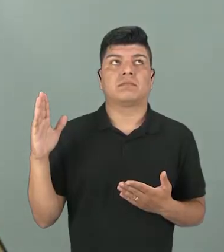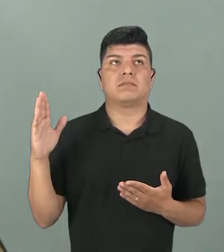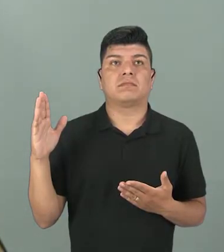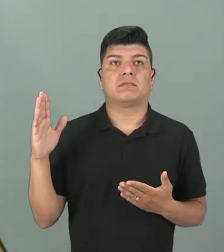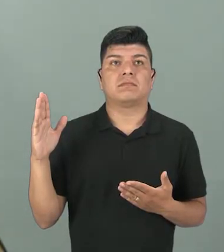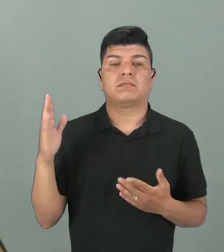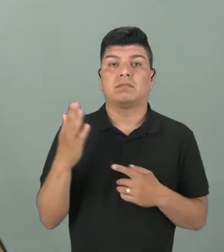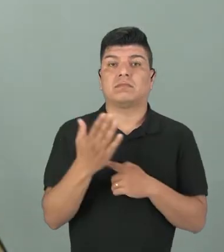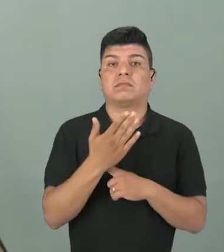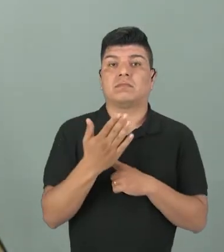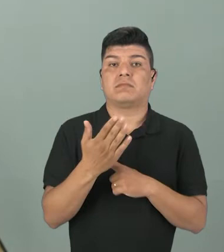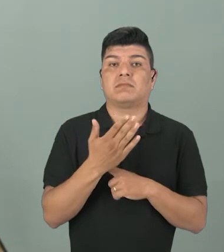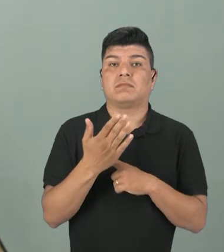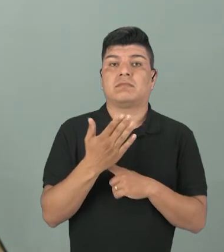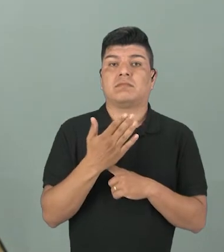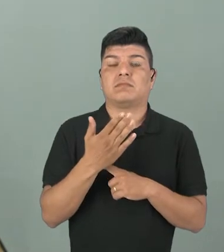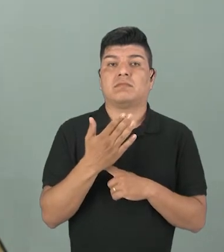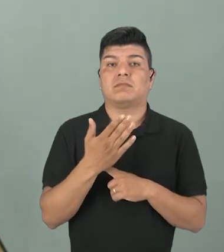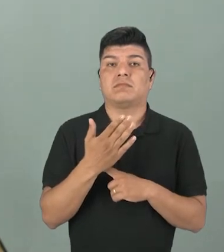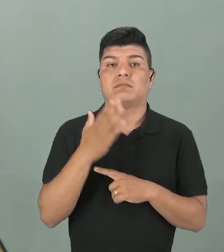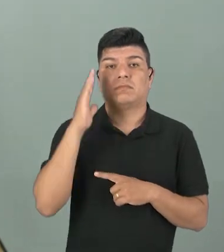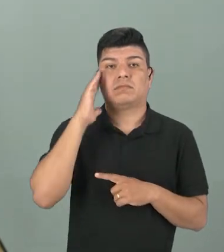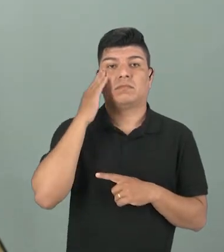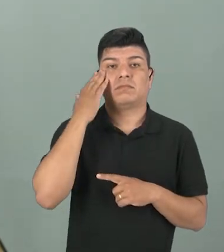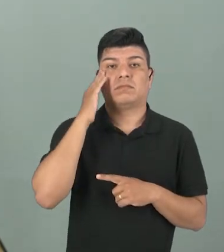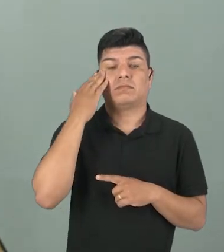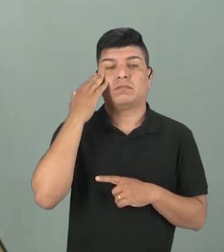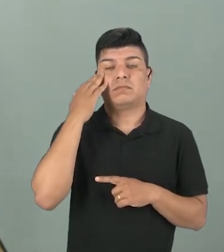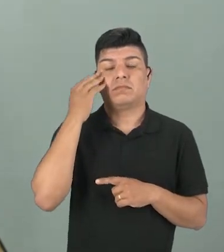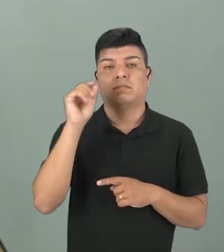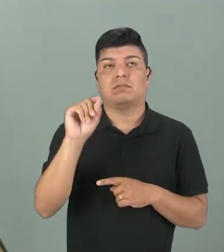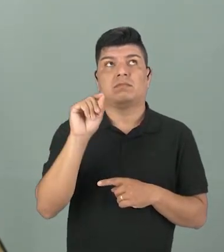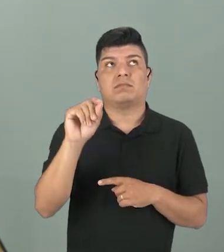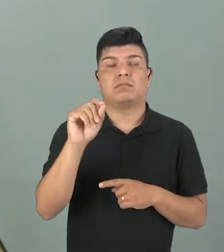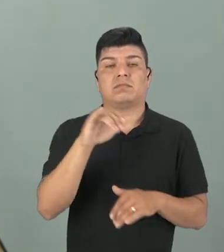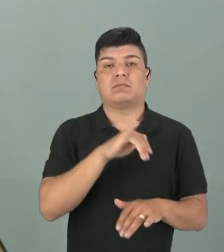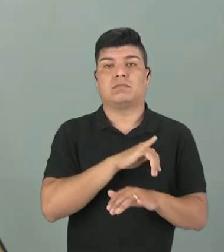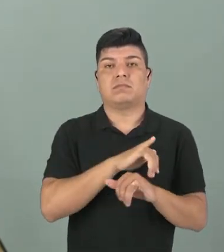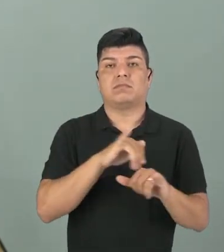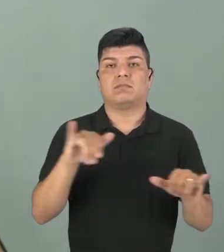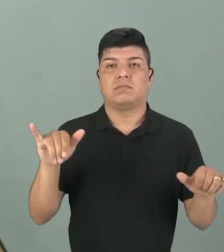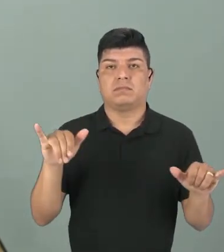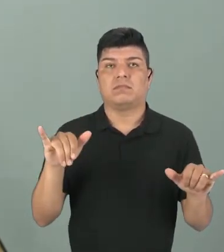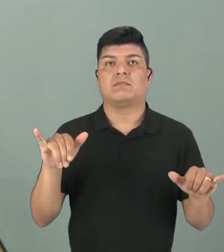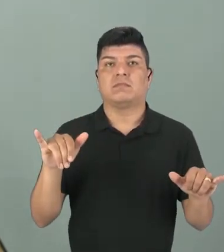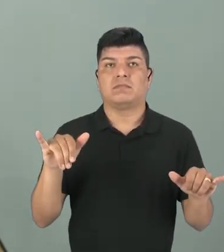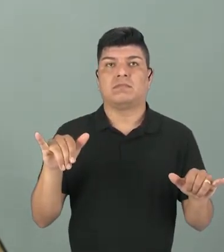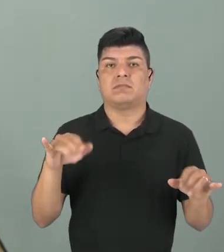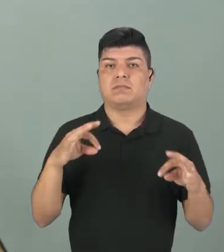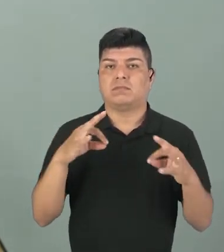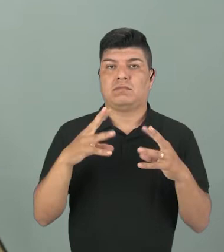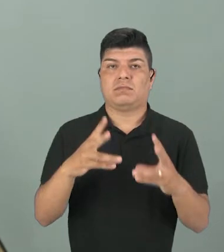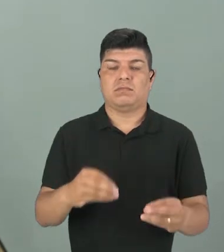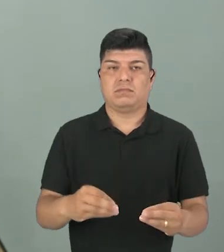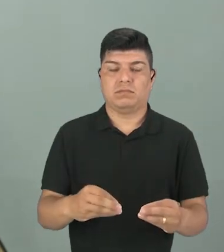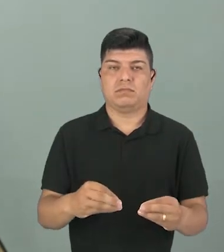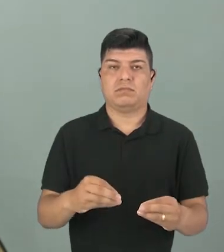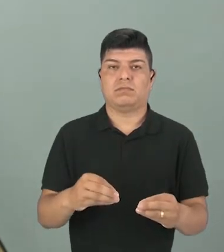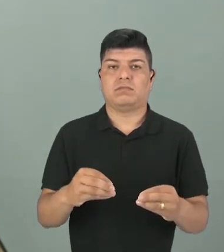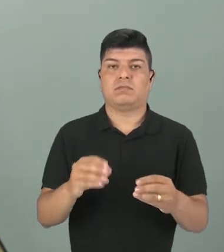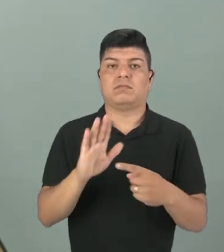Ele nos ajuda, nos dá um entendimento do que a notícia na íntegra